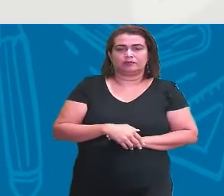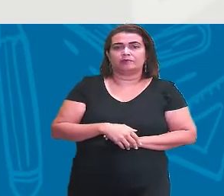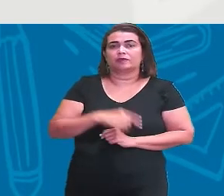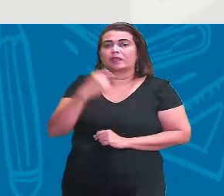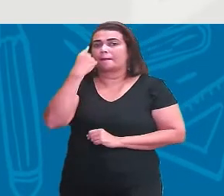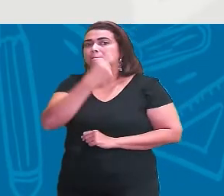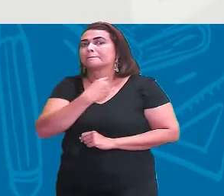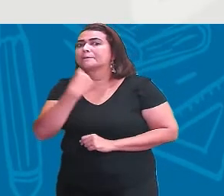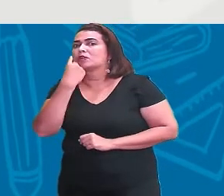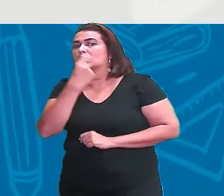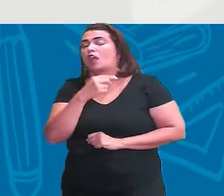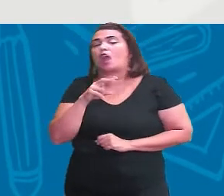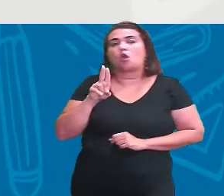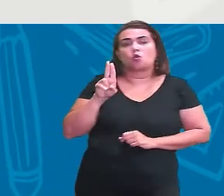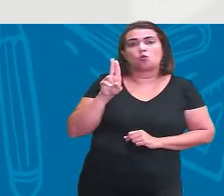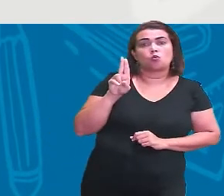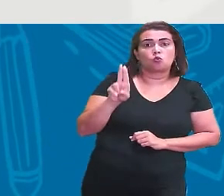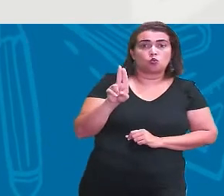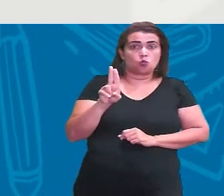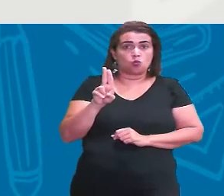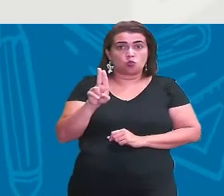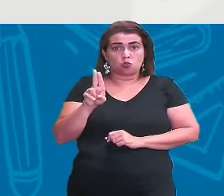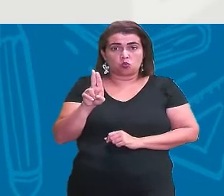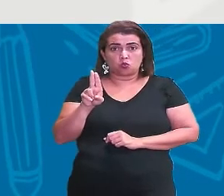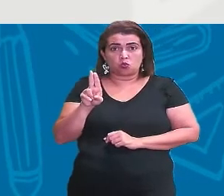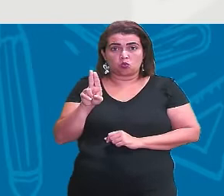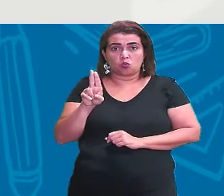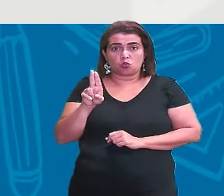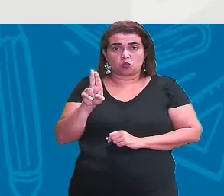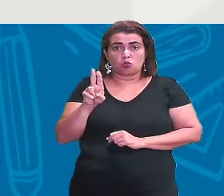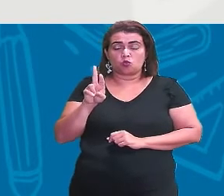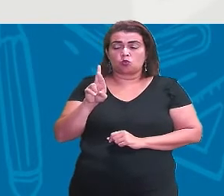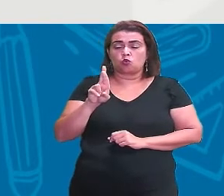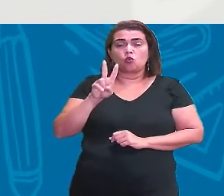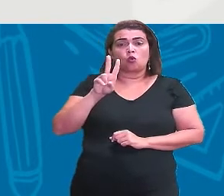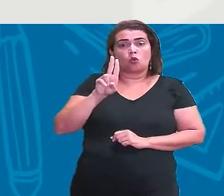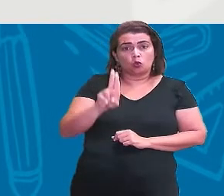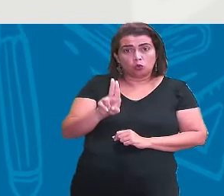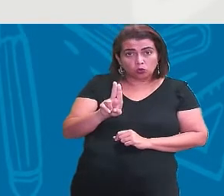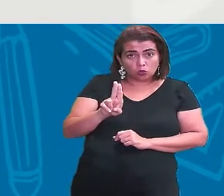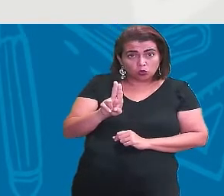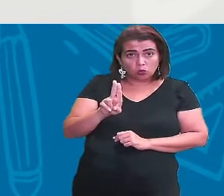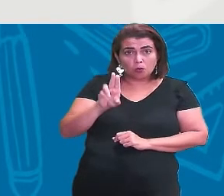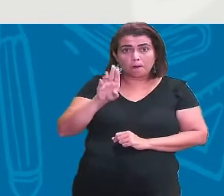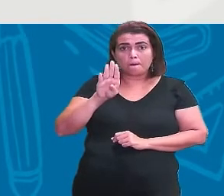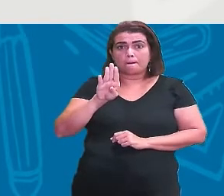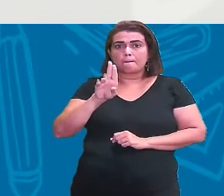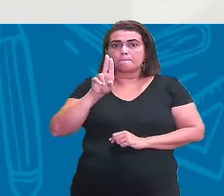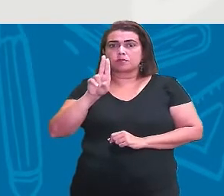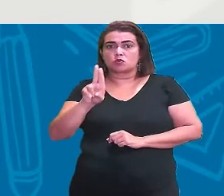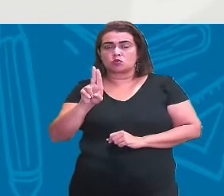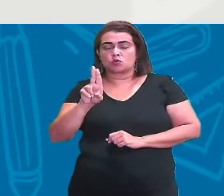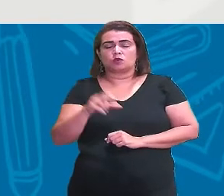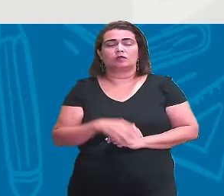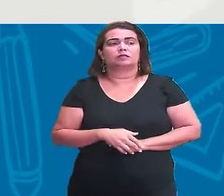urubu. Então, eu sei que o U, ele vai ficar sozinho, porque eu falei ele, ó,